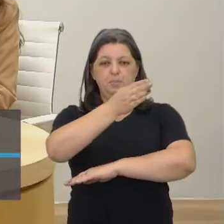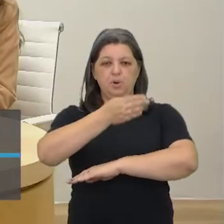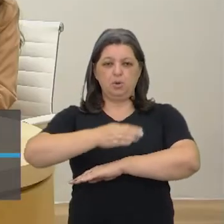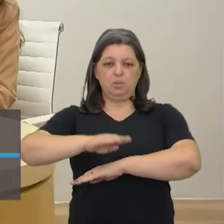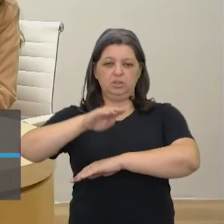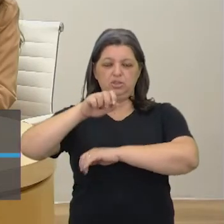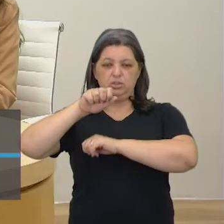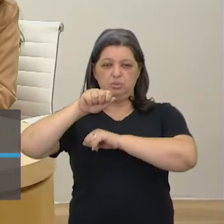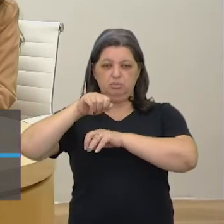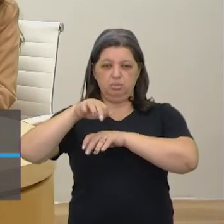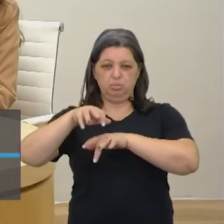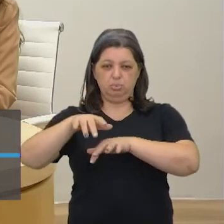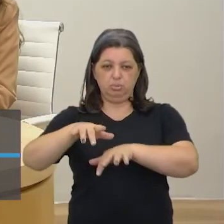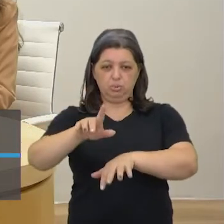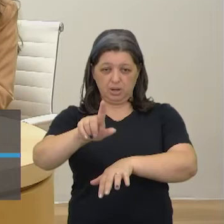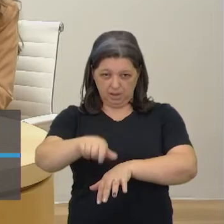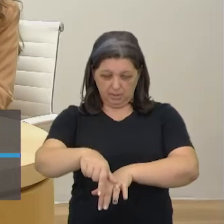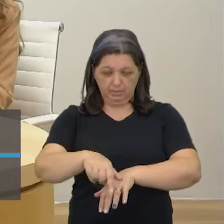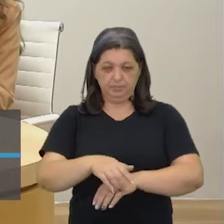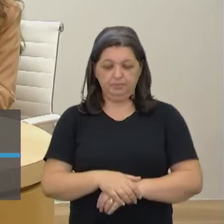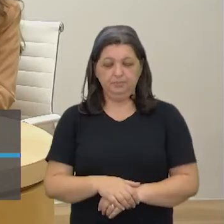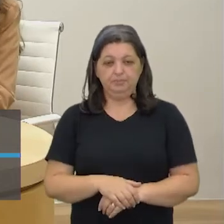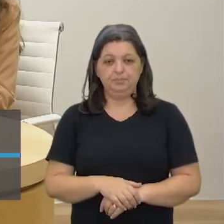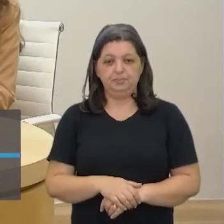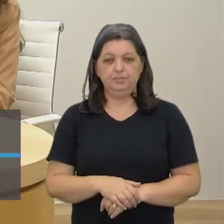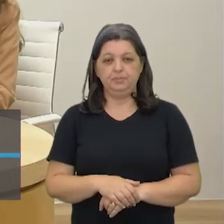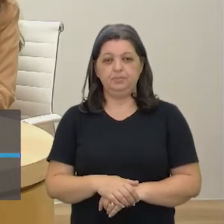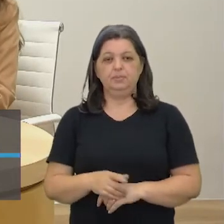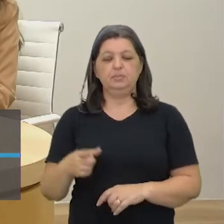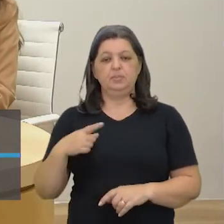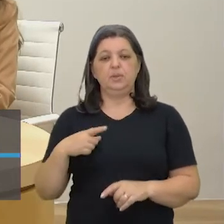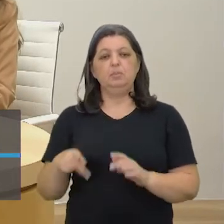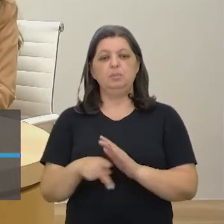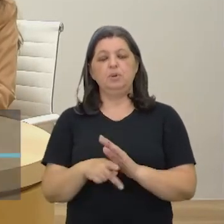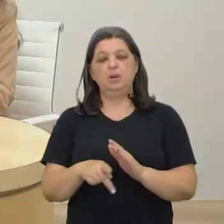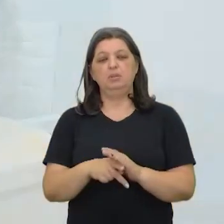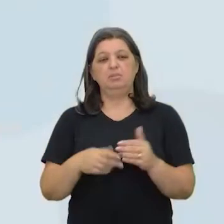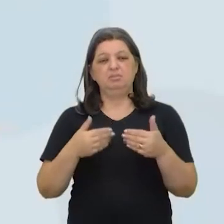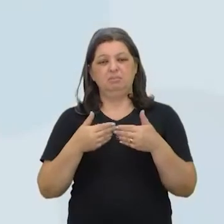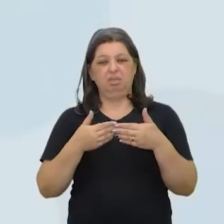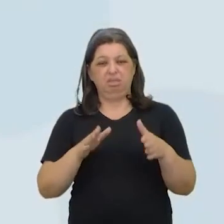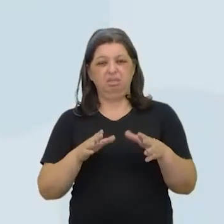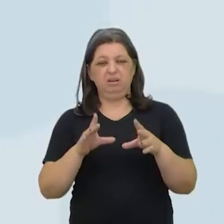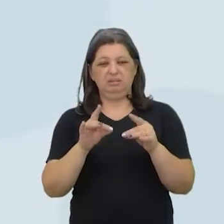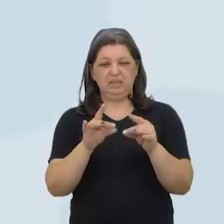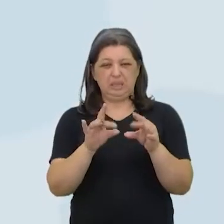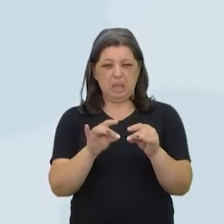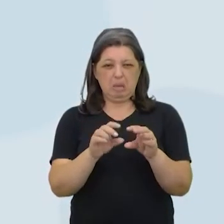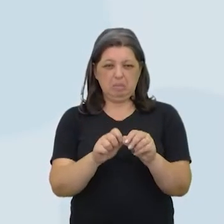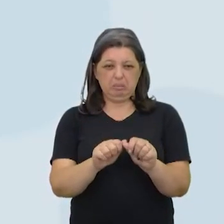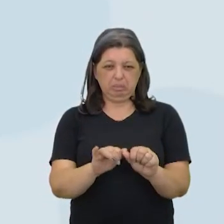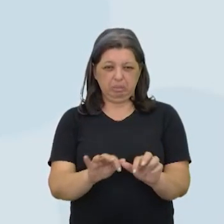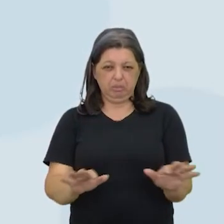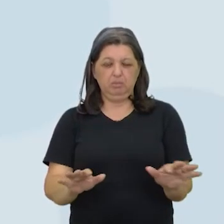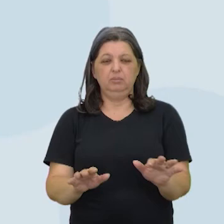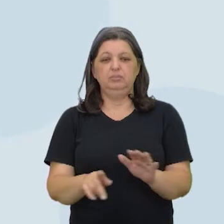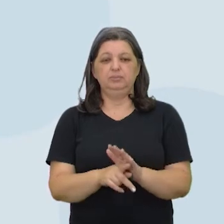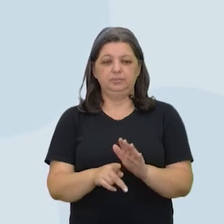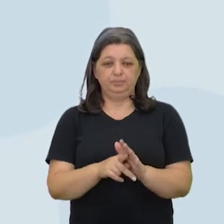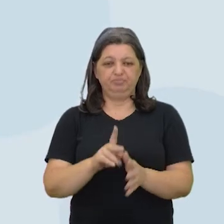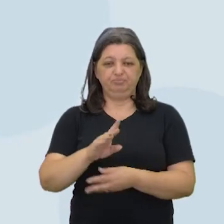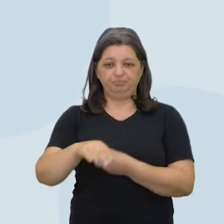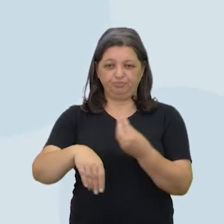essa mesmo. Então, rompimento de barragens, né? De barragens, pode na tela, por favor. É lama, né? Isso, registro de mineração em